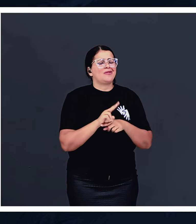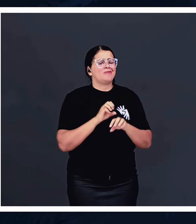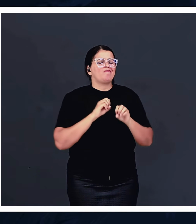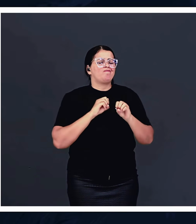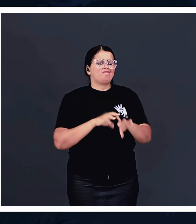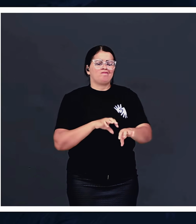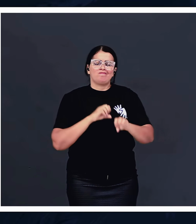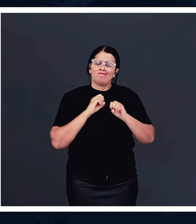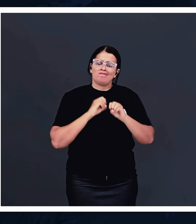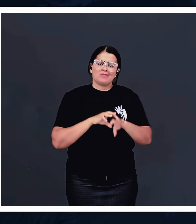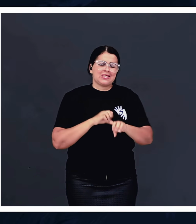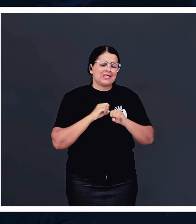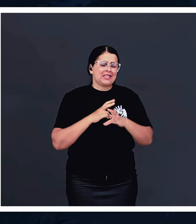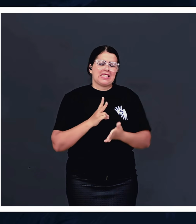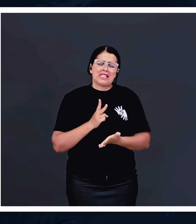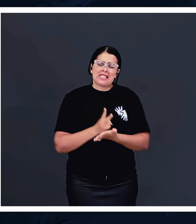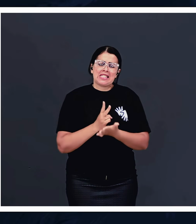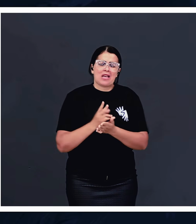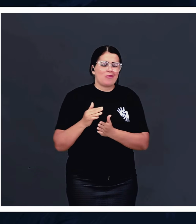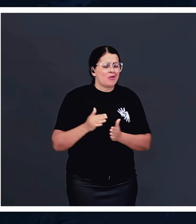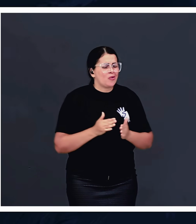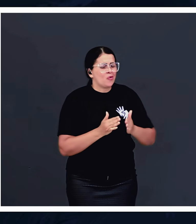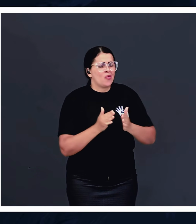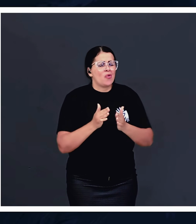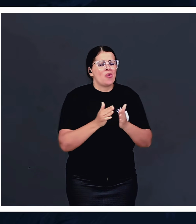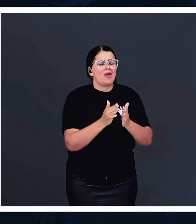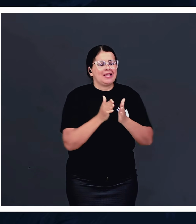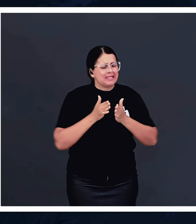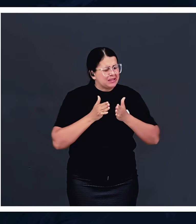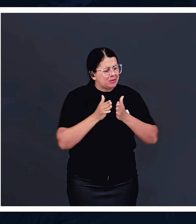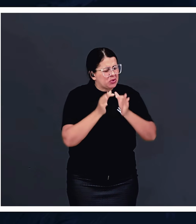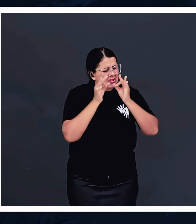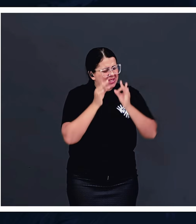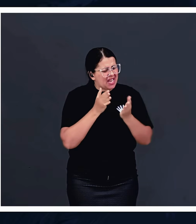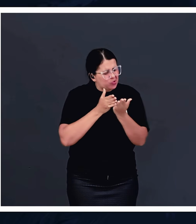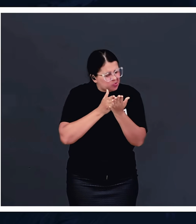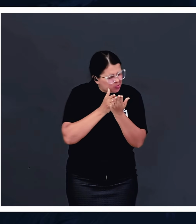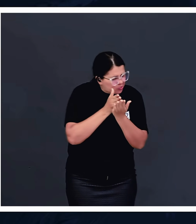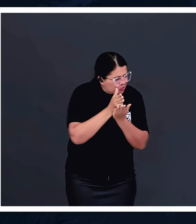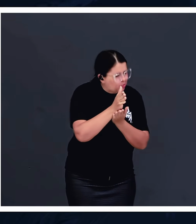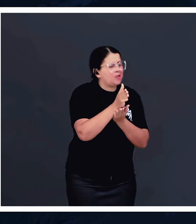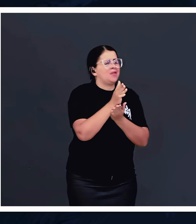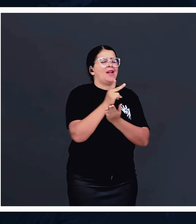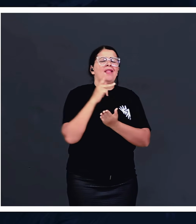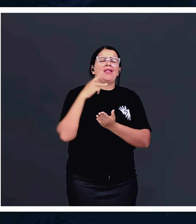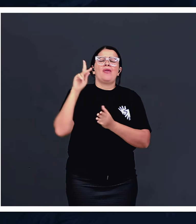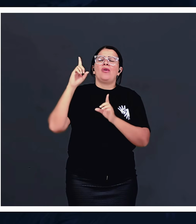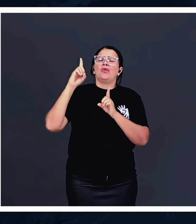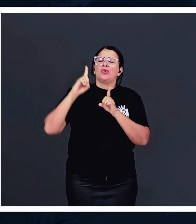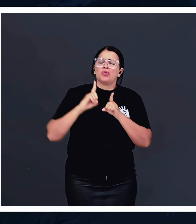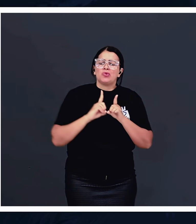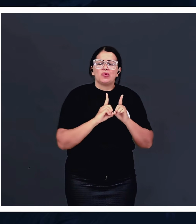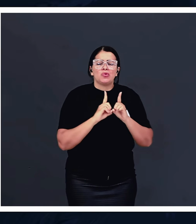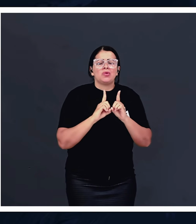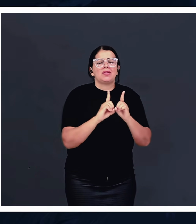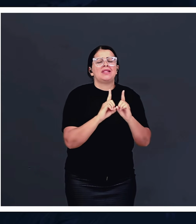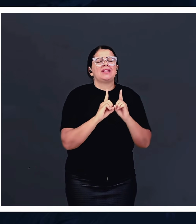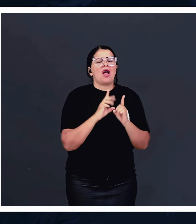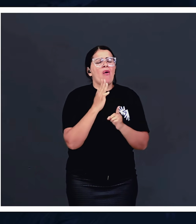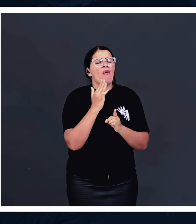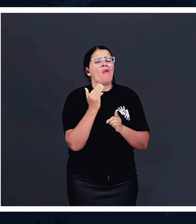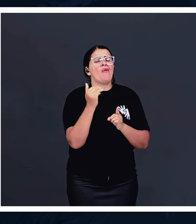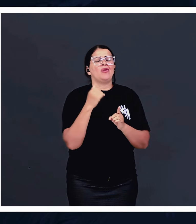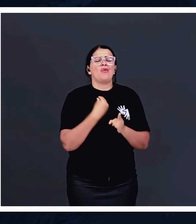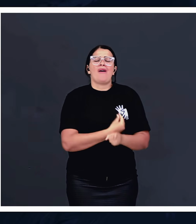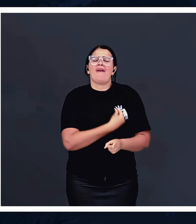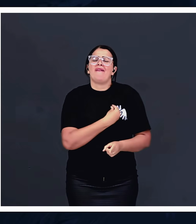educação, ensinando o caminho e norteando na direção da tua presença e de um sucesso, uma